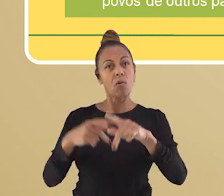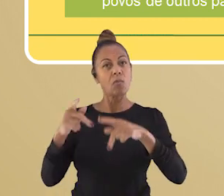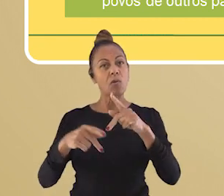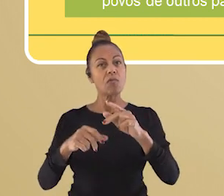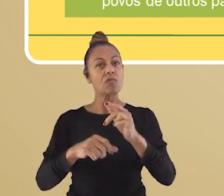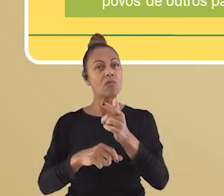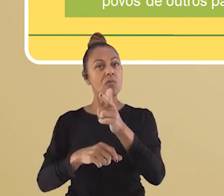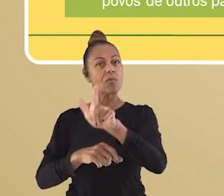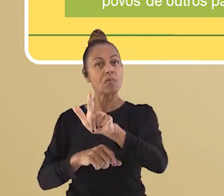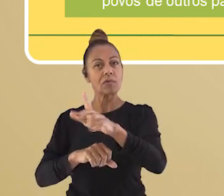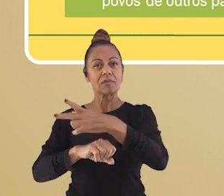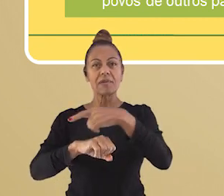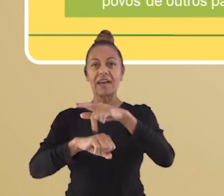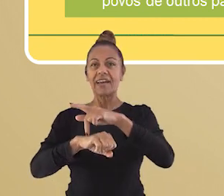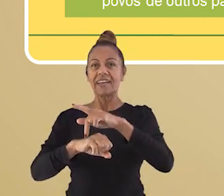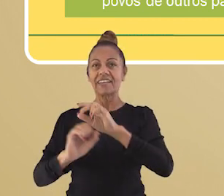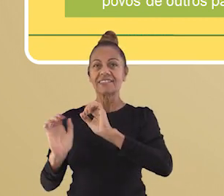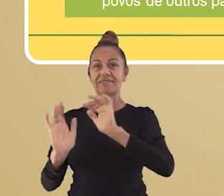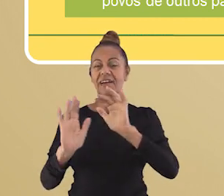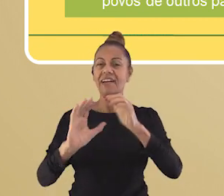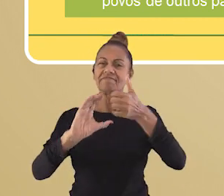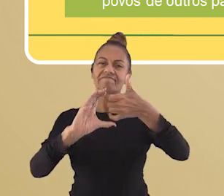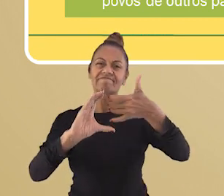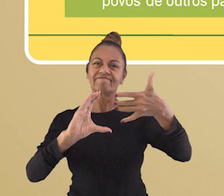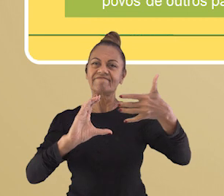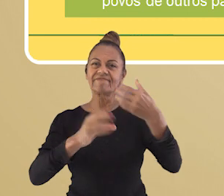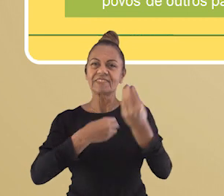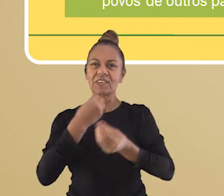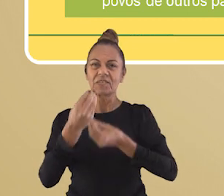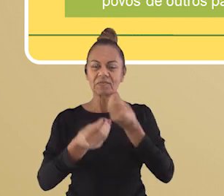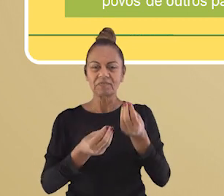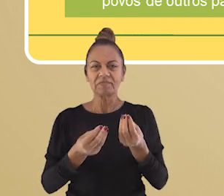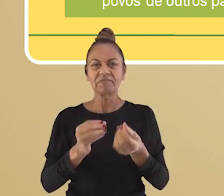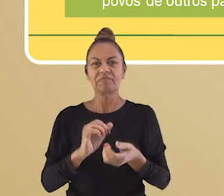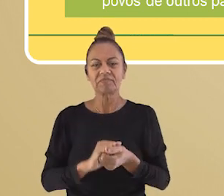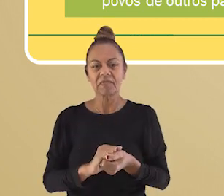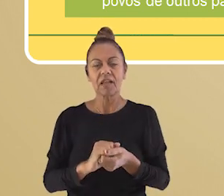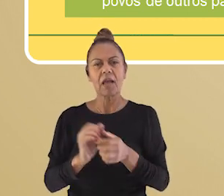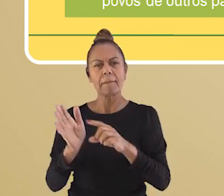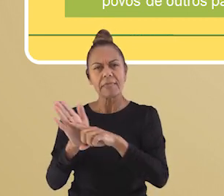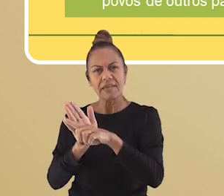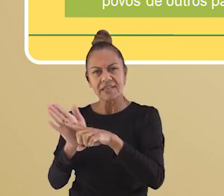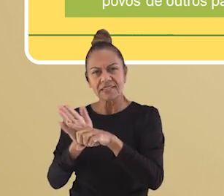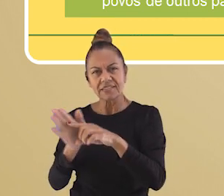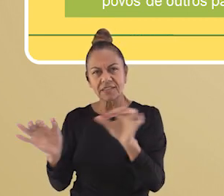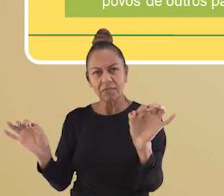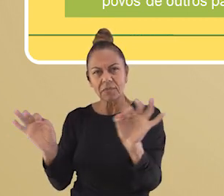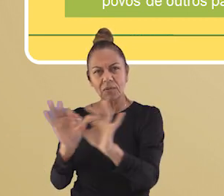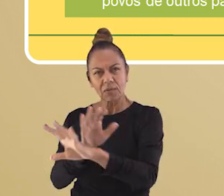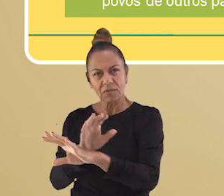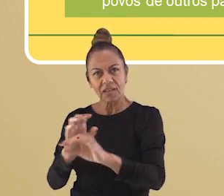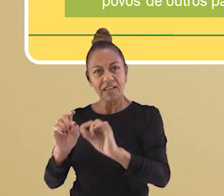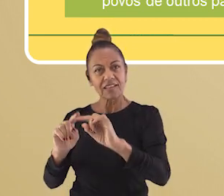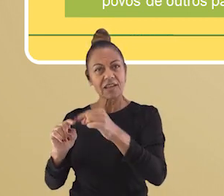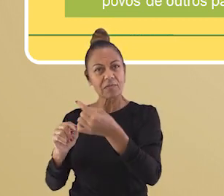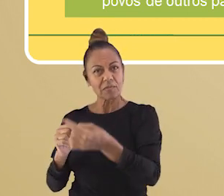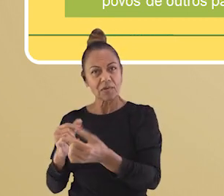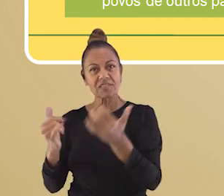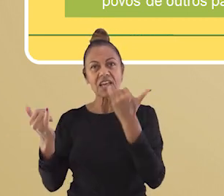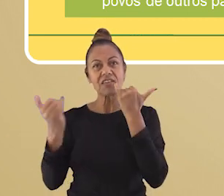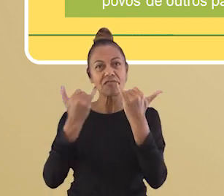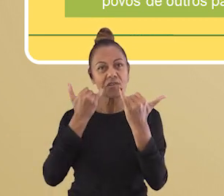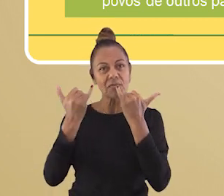de outros países, entre outras características. E após a pesquisa, compartilhem as informações com a